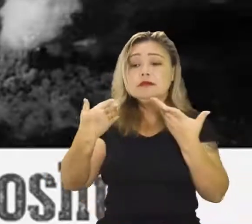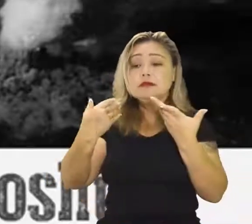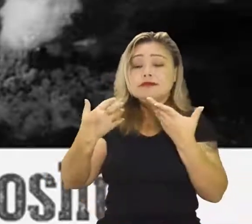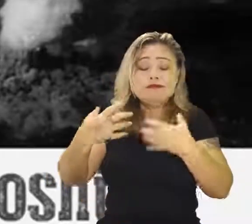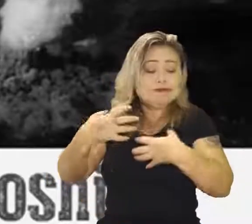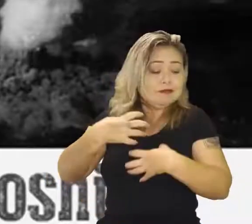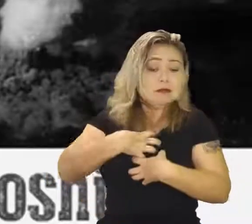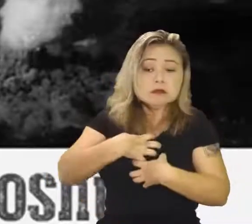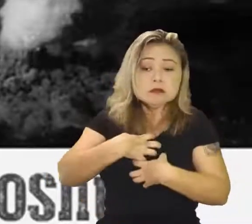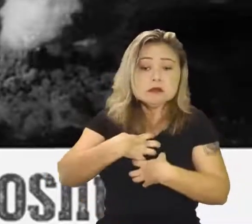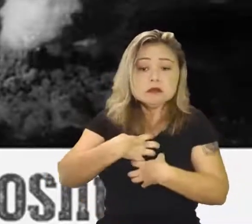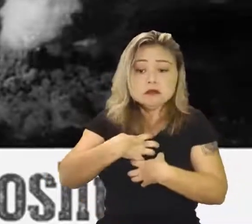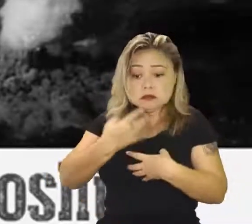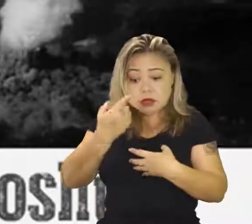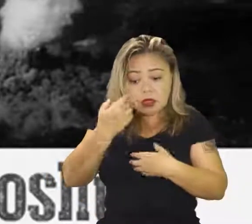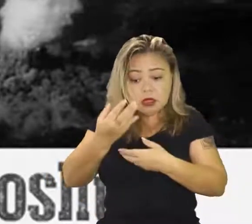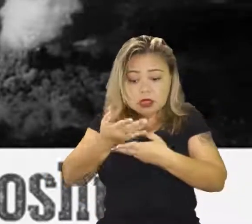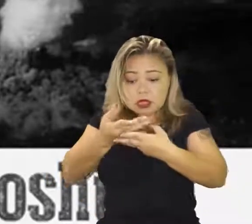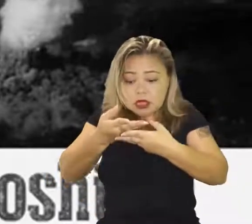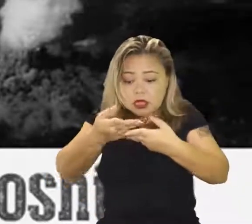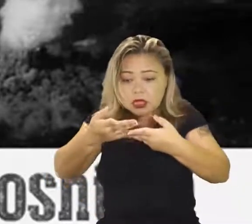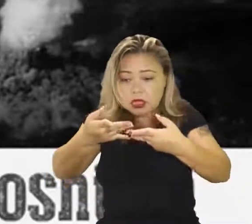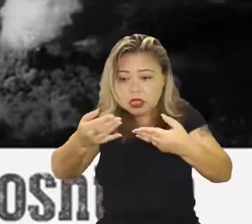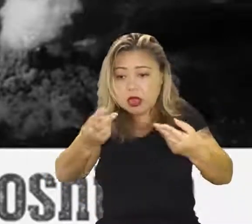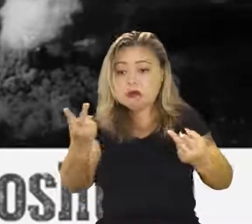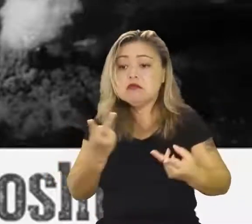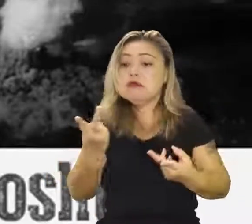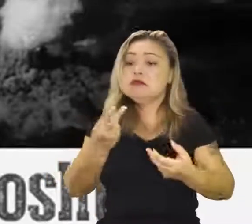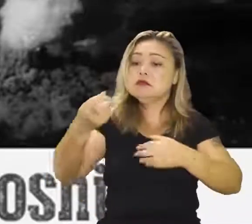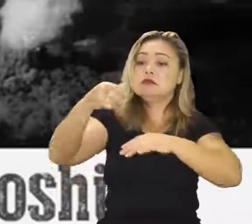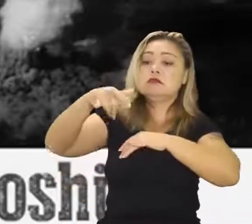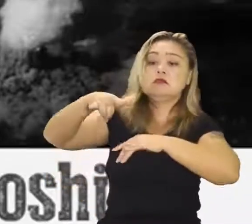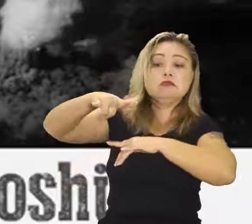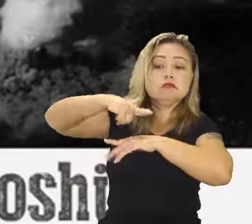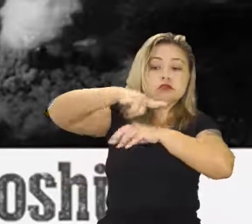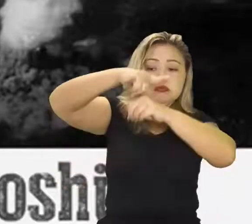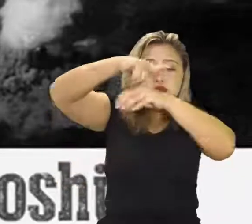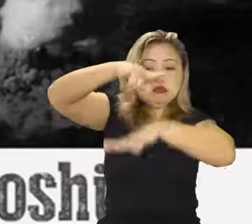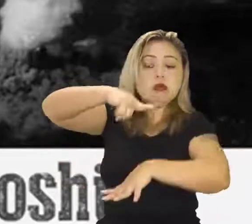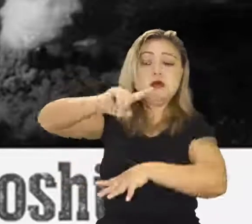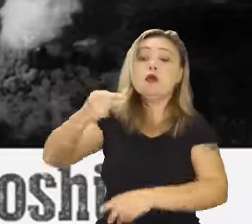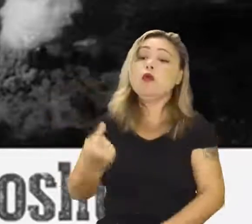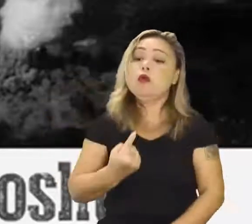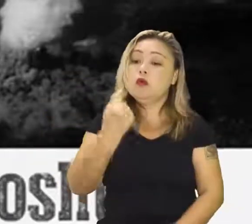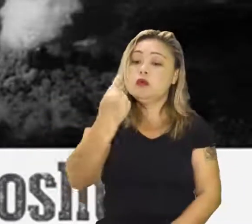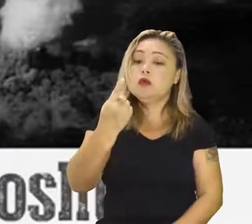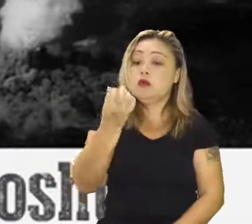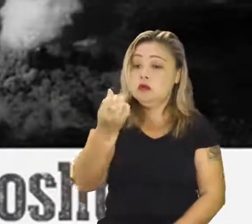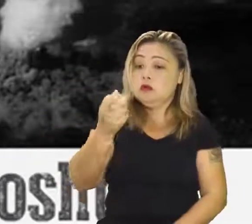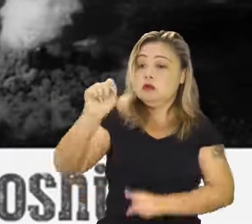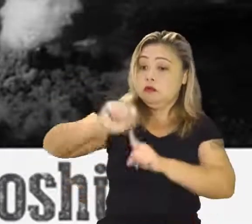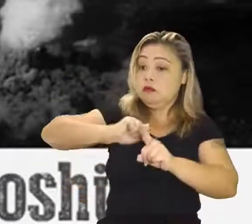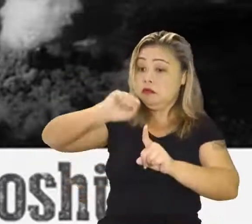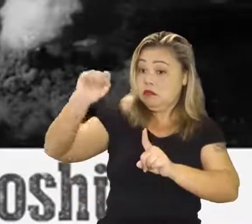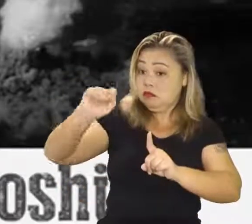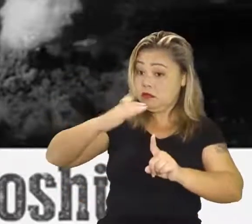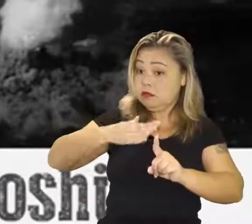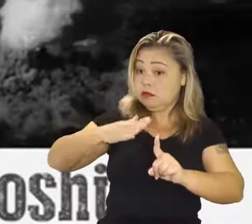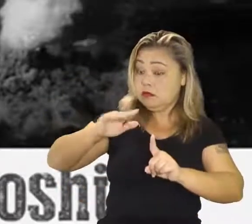vestígios da destruição que foram essas 2 bombas. Uma, em 6 de agosto,